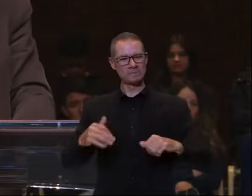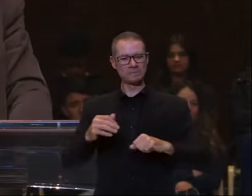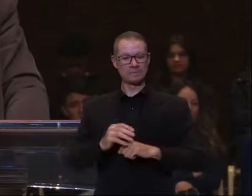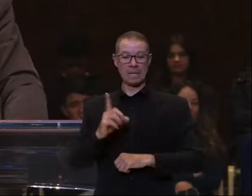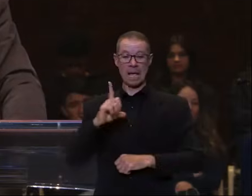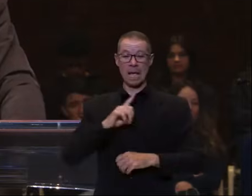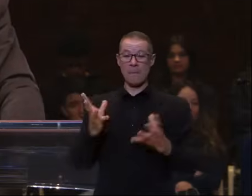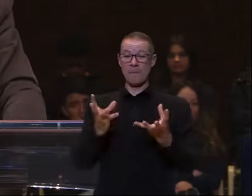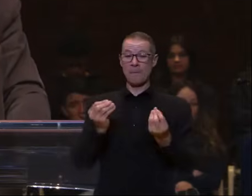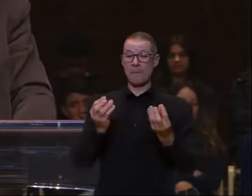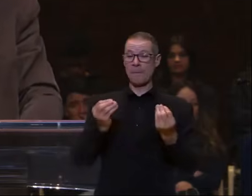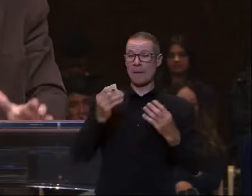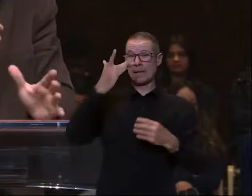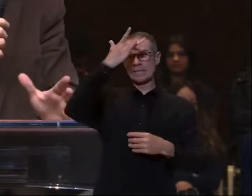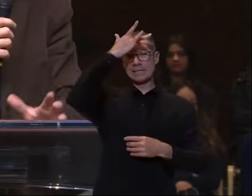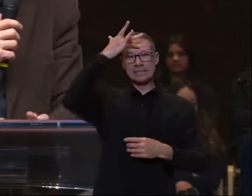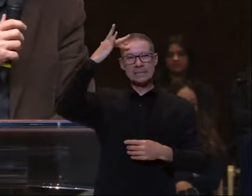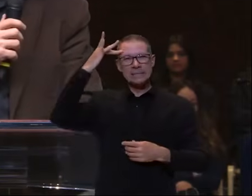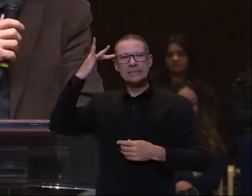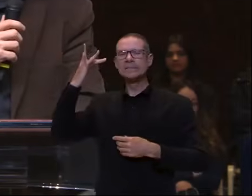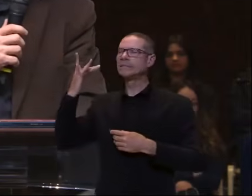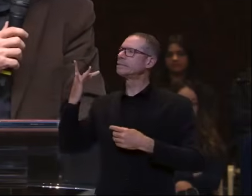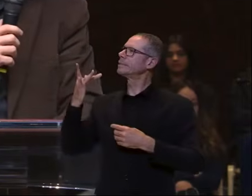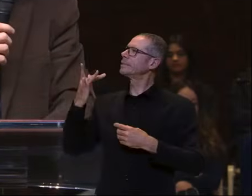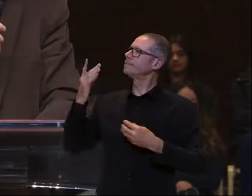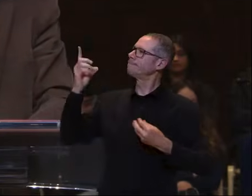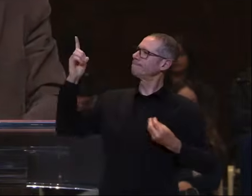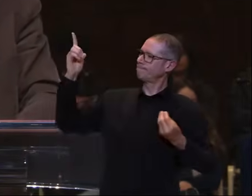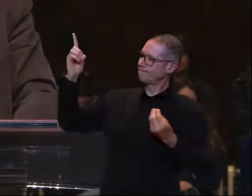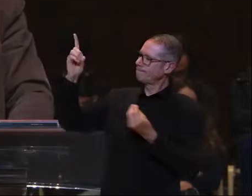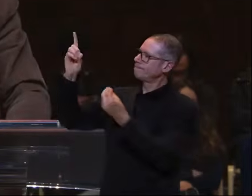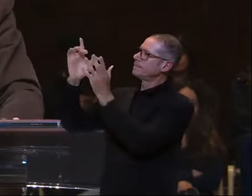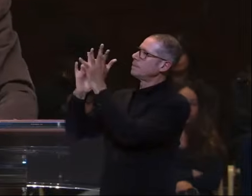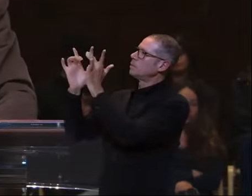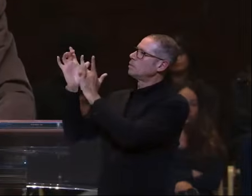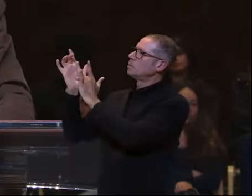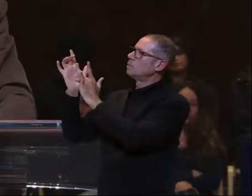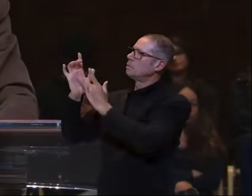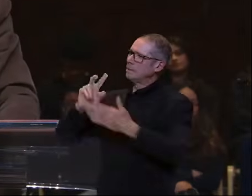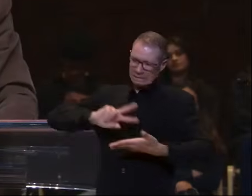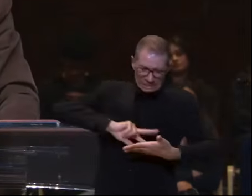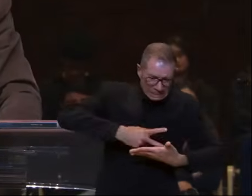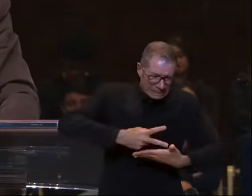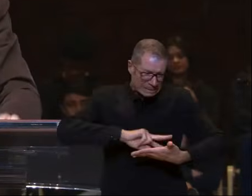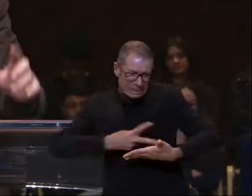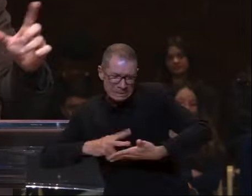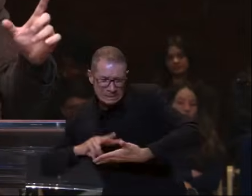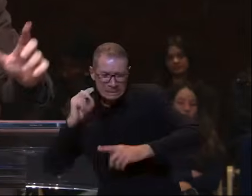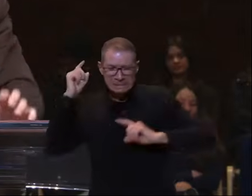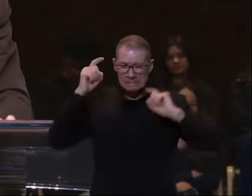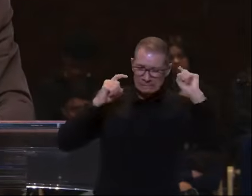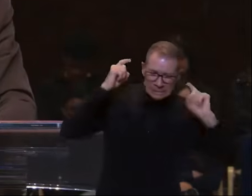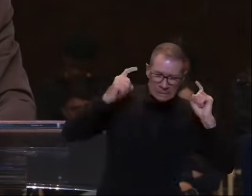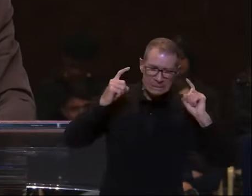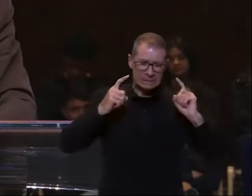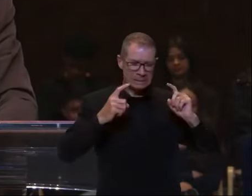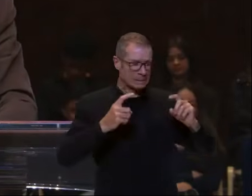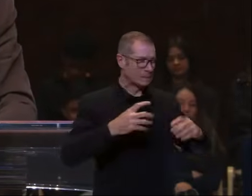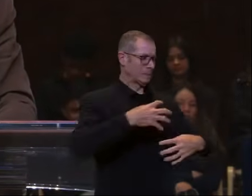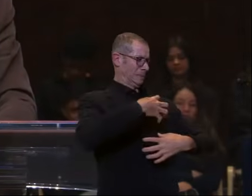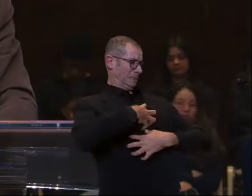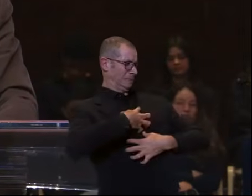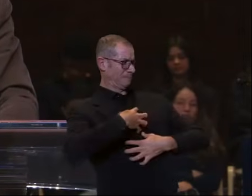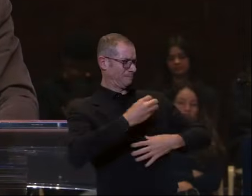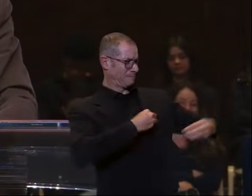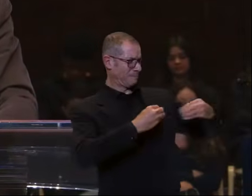Tem muita gente que se converteu e ainda perde o sono, é atormentado pelos pecados